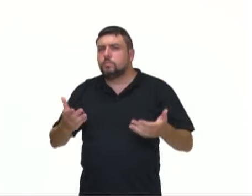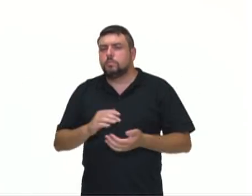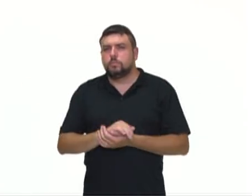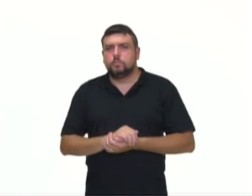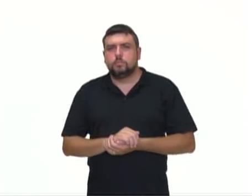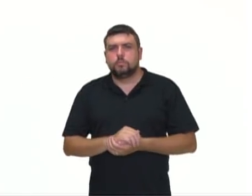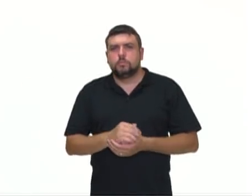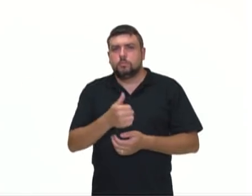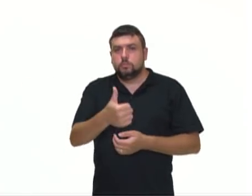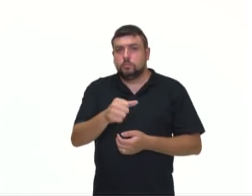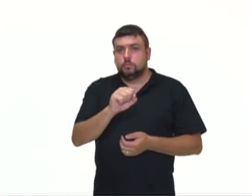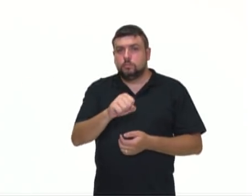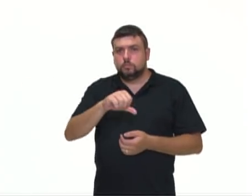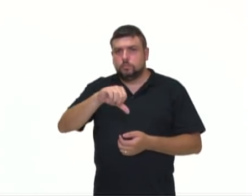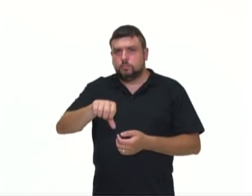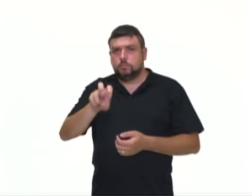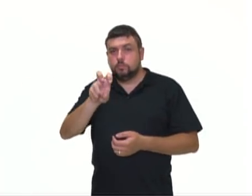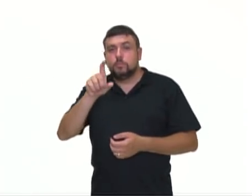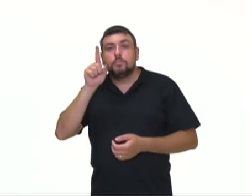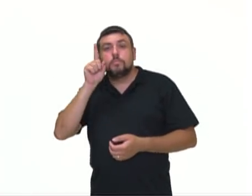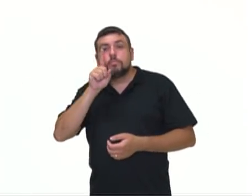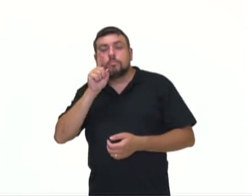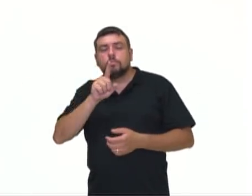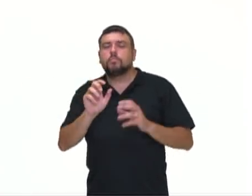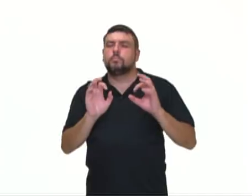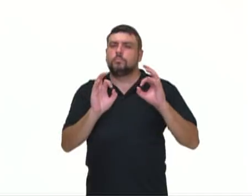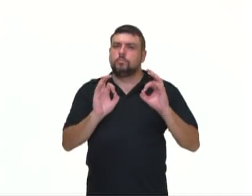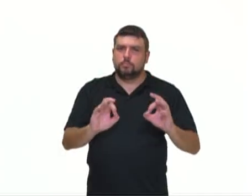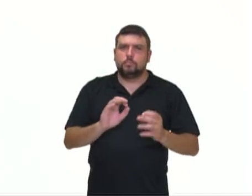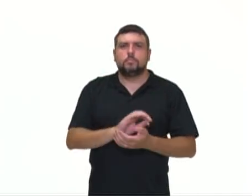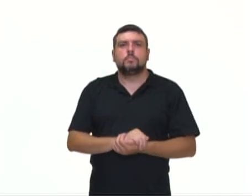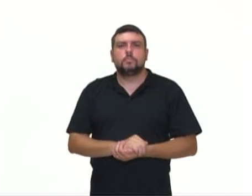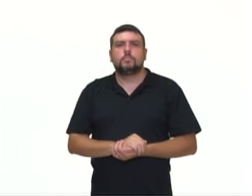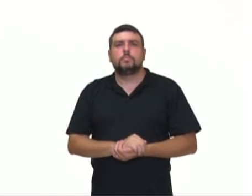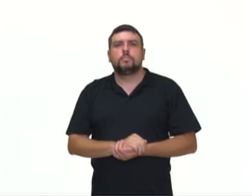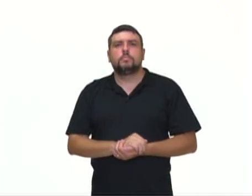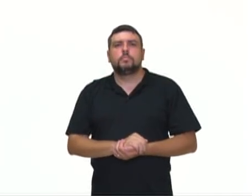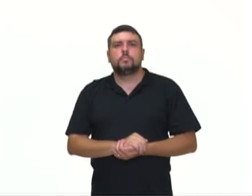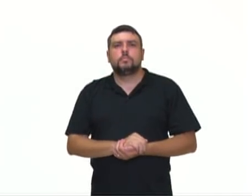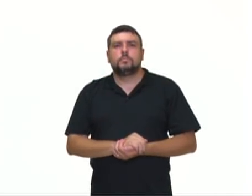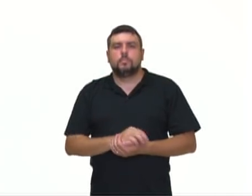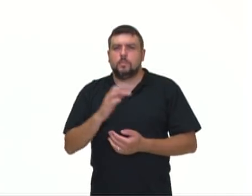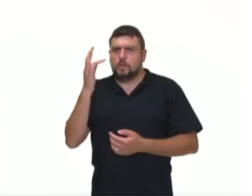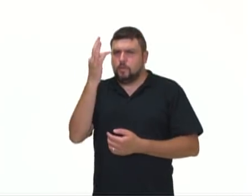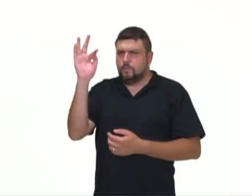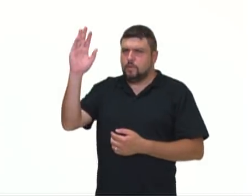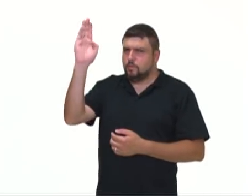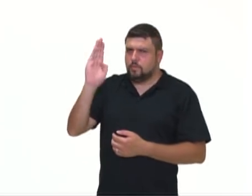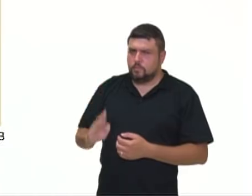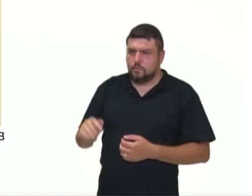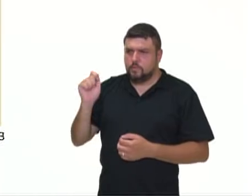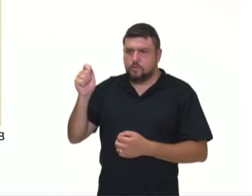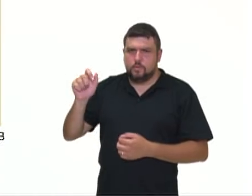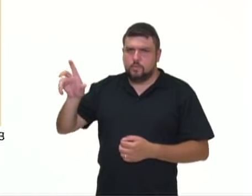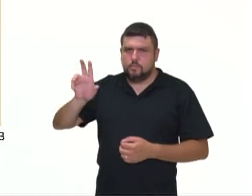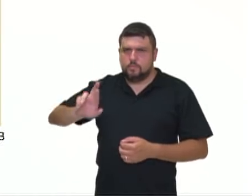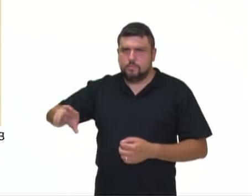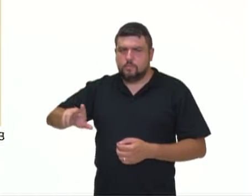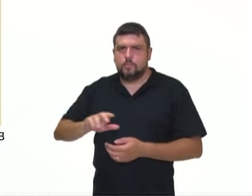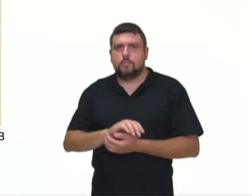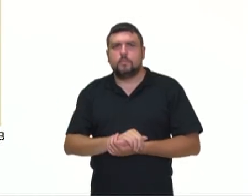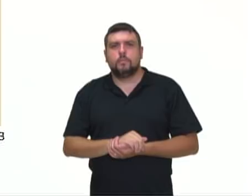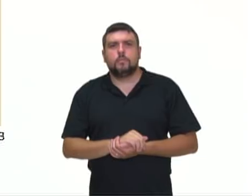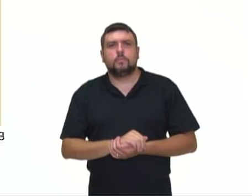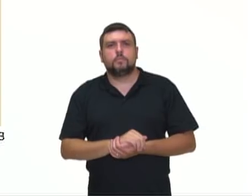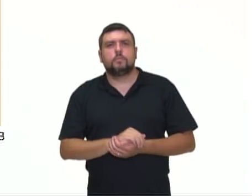em 1895 nos Estados Unidos, você acertou. Então, foi lá nos Estados Unidos, né? Não na França, nem no Brasil e nem na Argentina. Então,